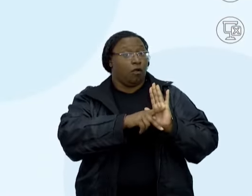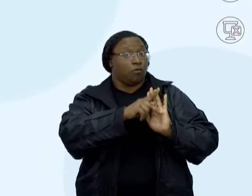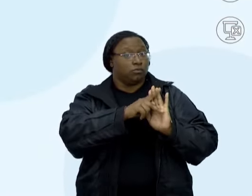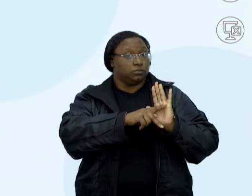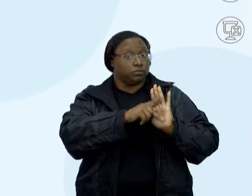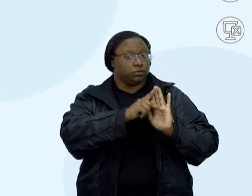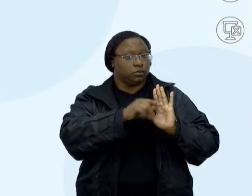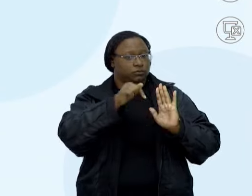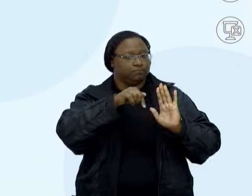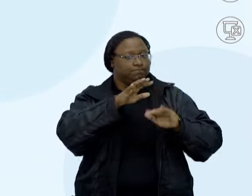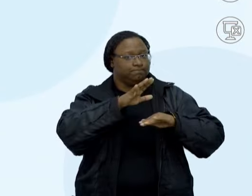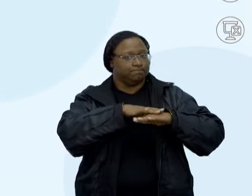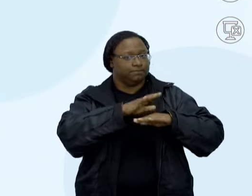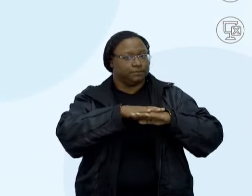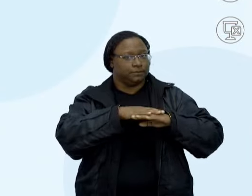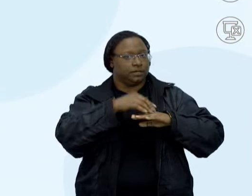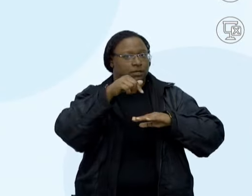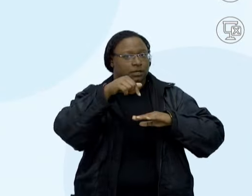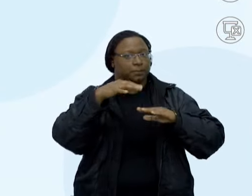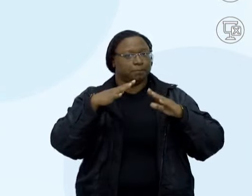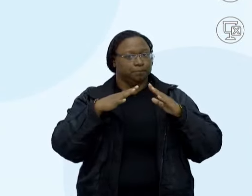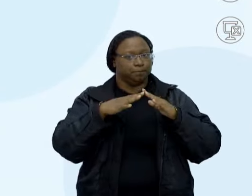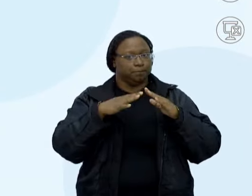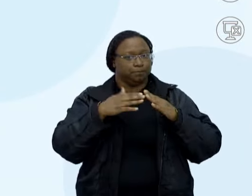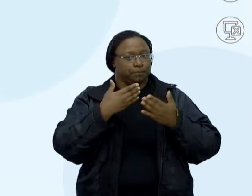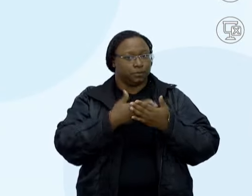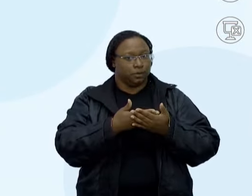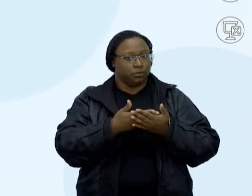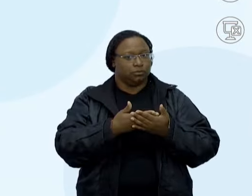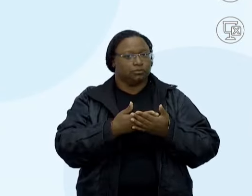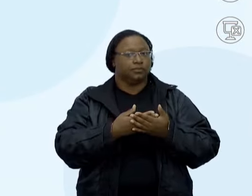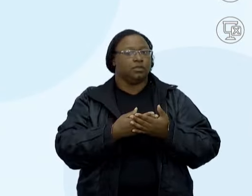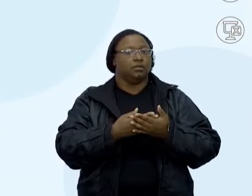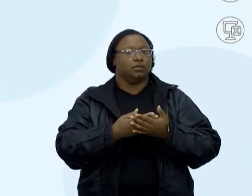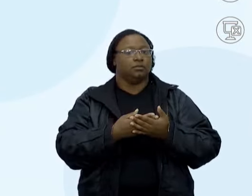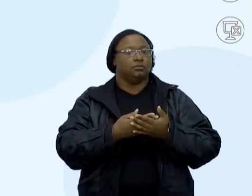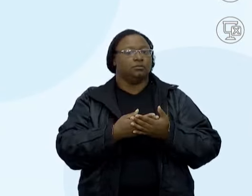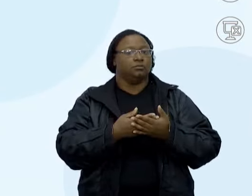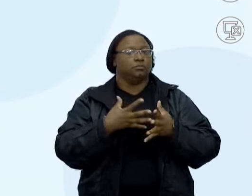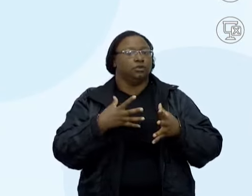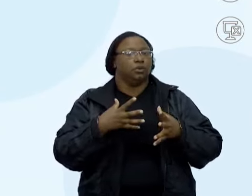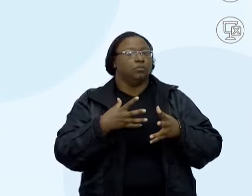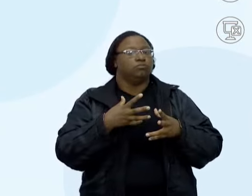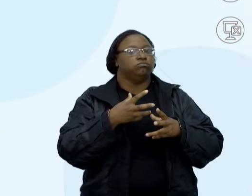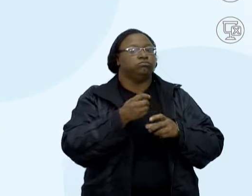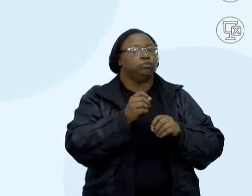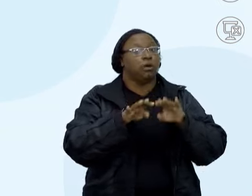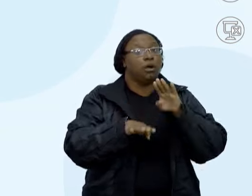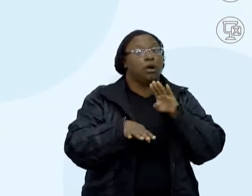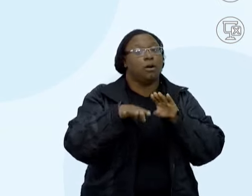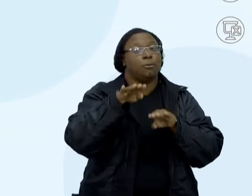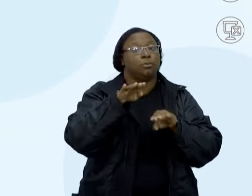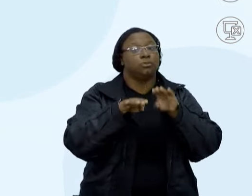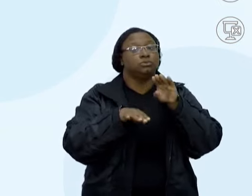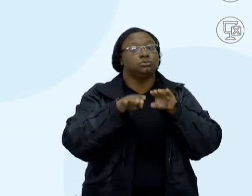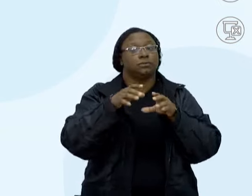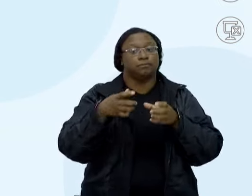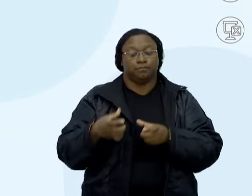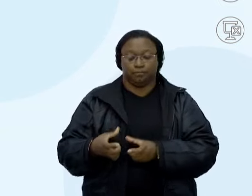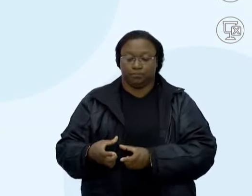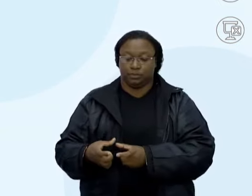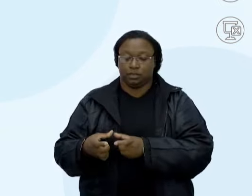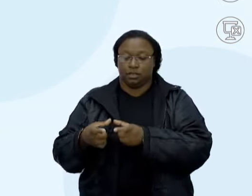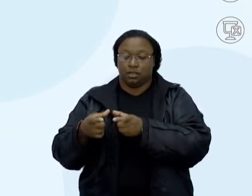aula, vamos estabelecer a proporção, será que dá? A proporção dessa garrafa